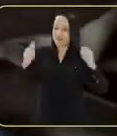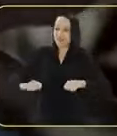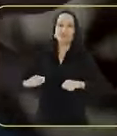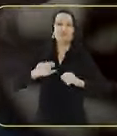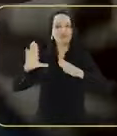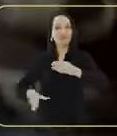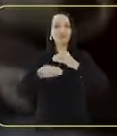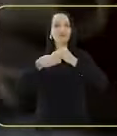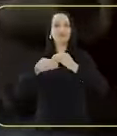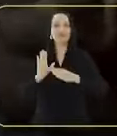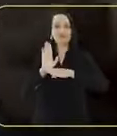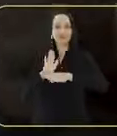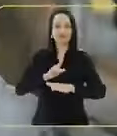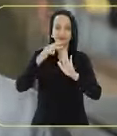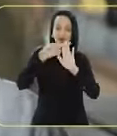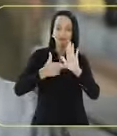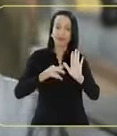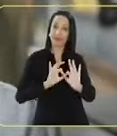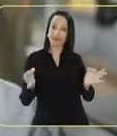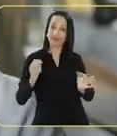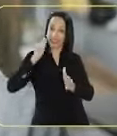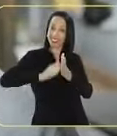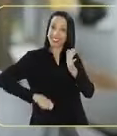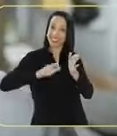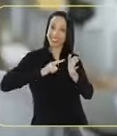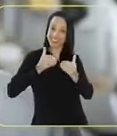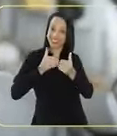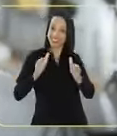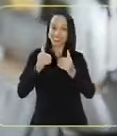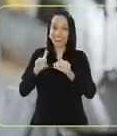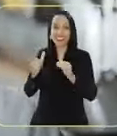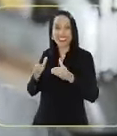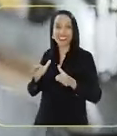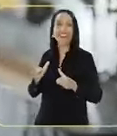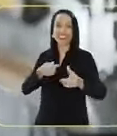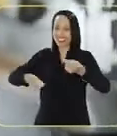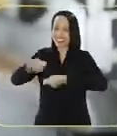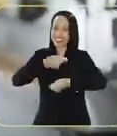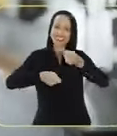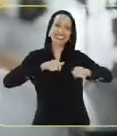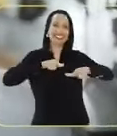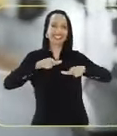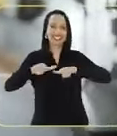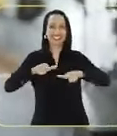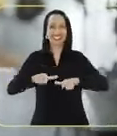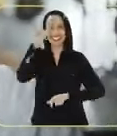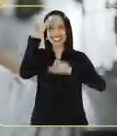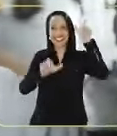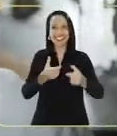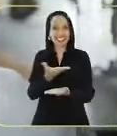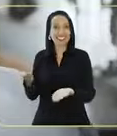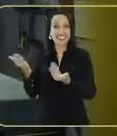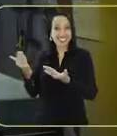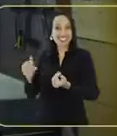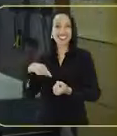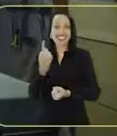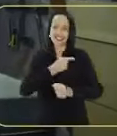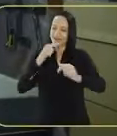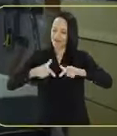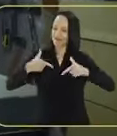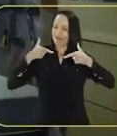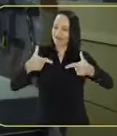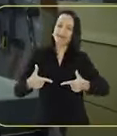sempre com capacitação subsidiada e regras mais simples na contratação. Isso vai abrir as portas do mercado de trabalho para milhares de jovens.